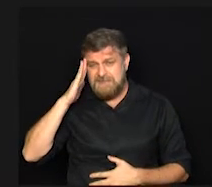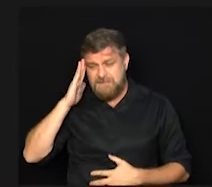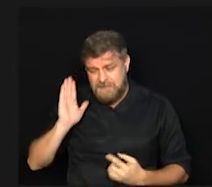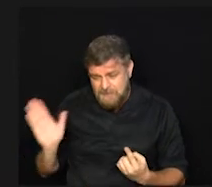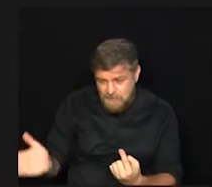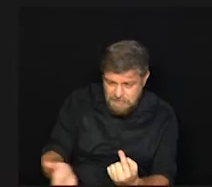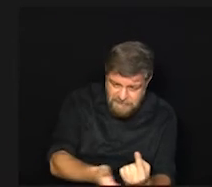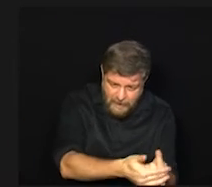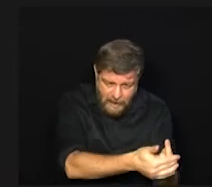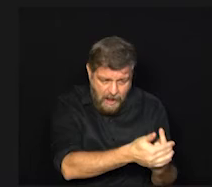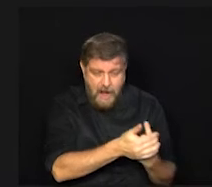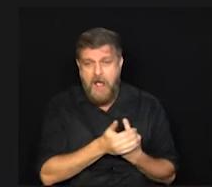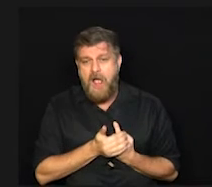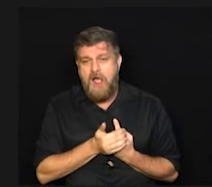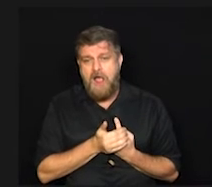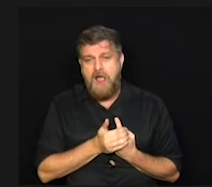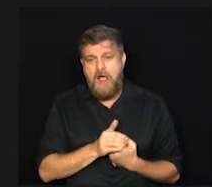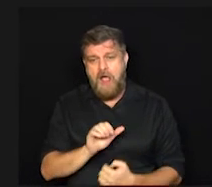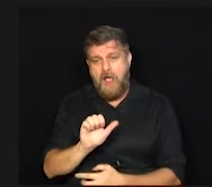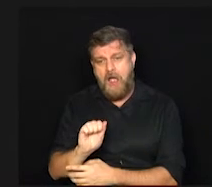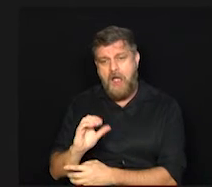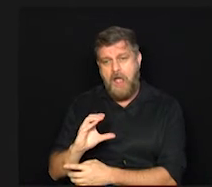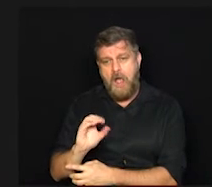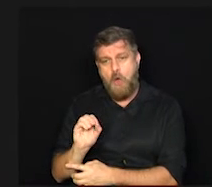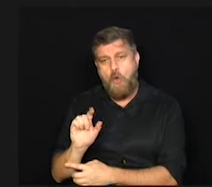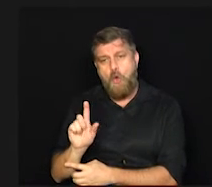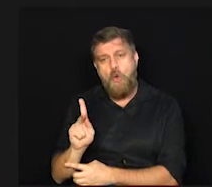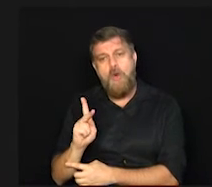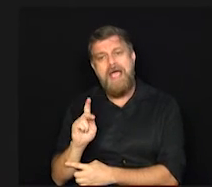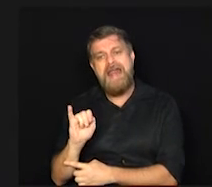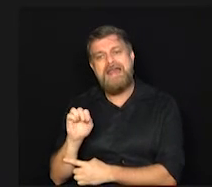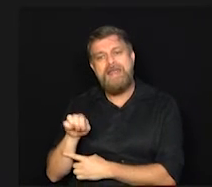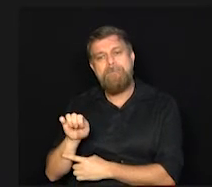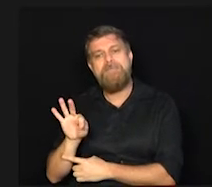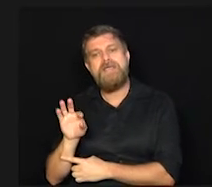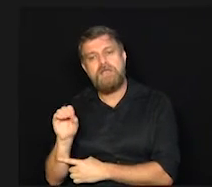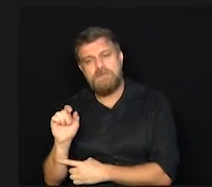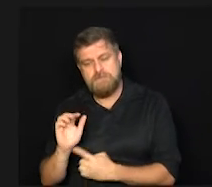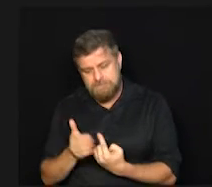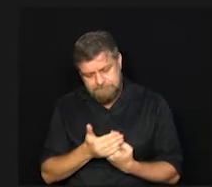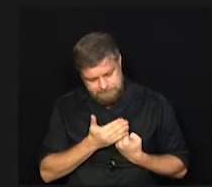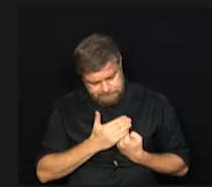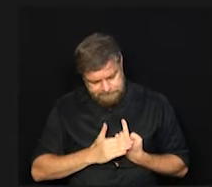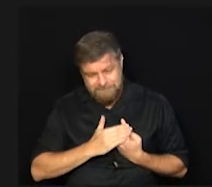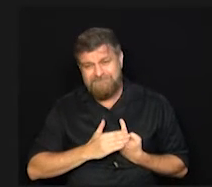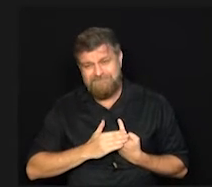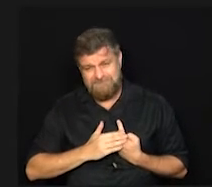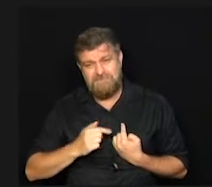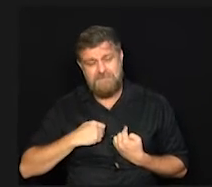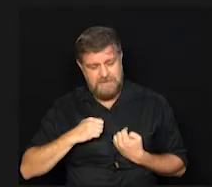faz a diferença em situações como essa que ela está vivenciando, né?